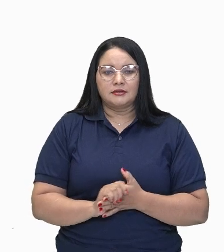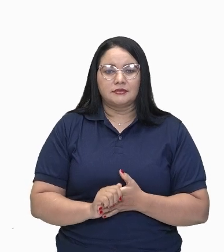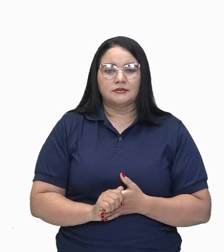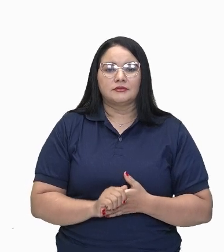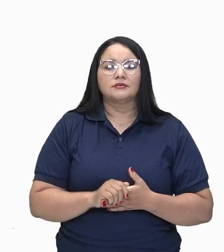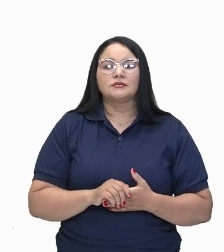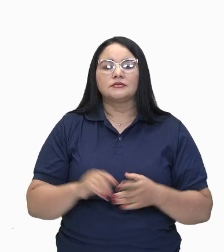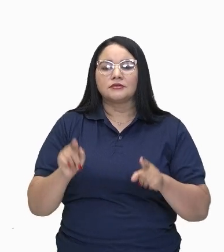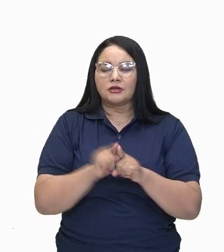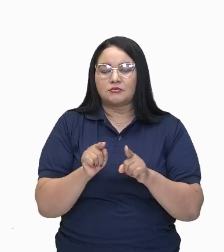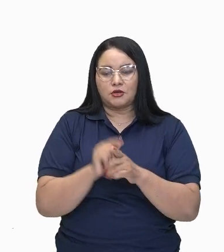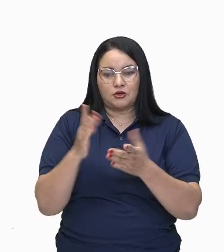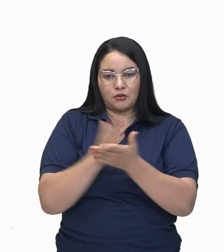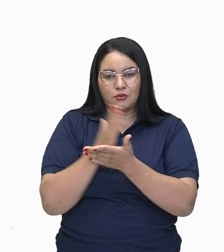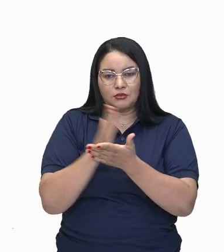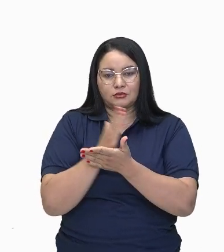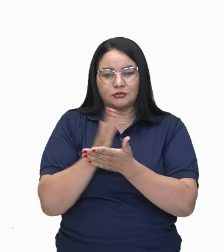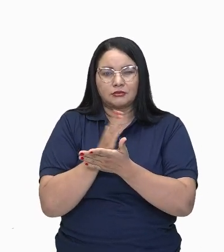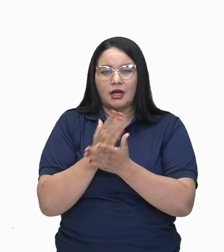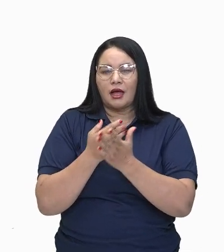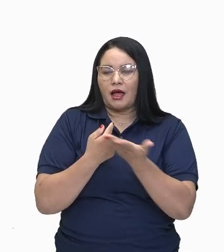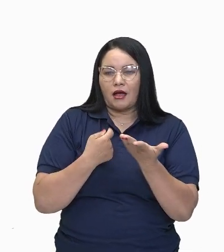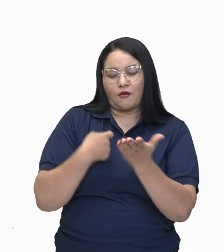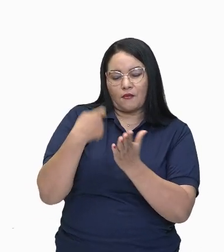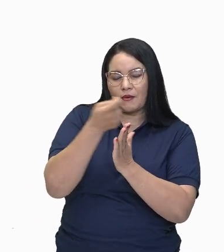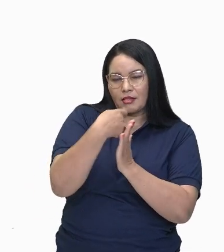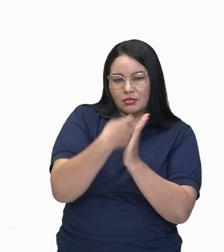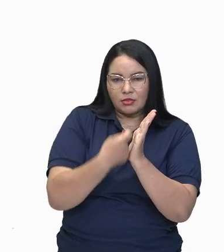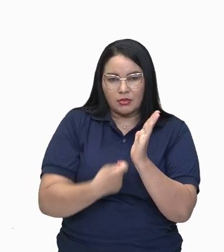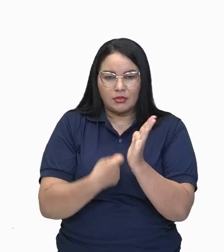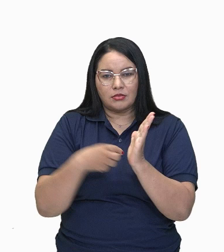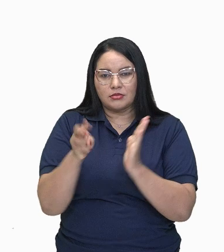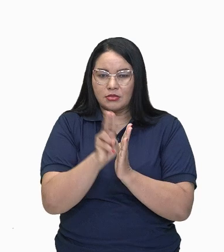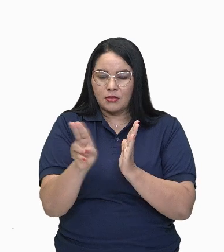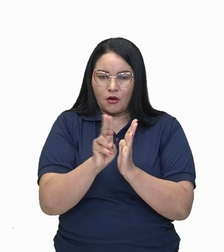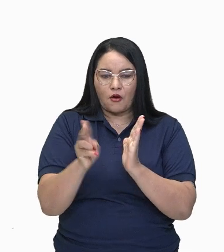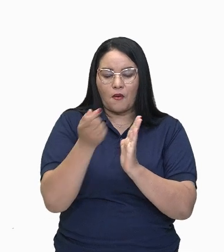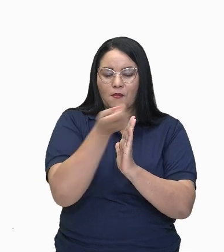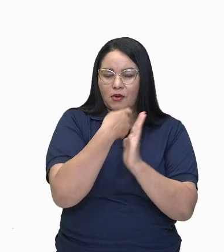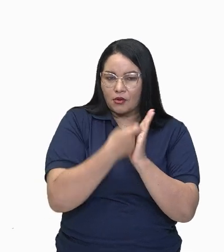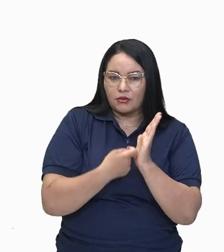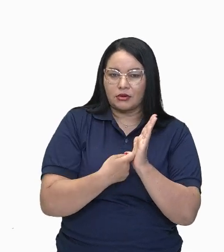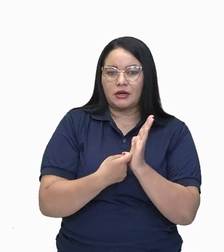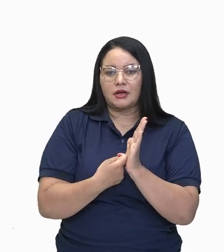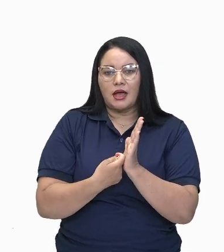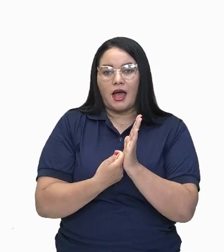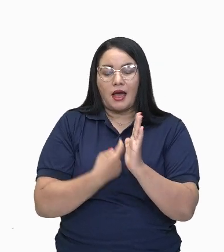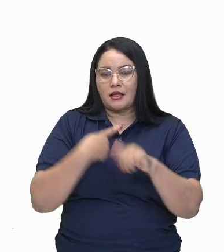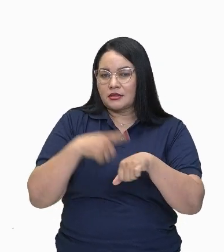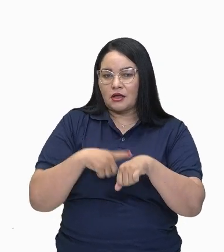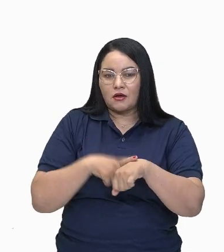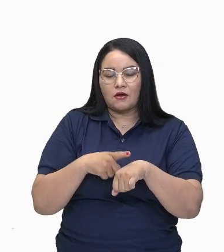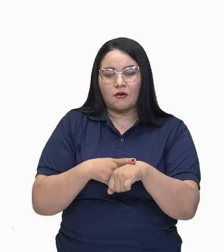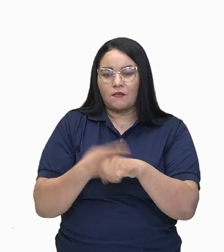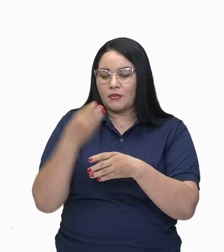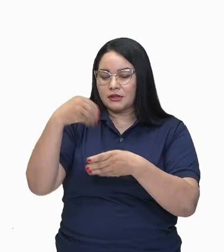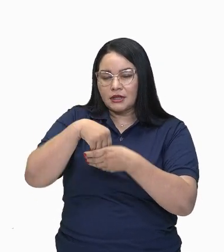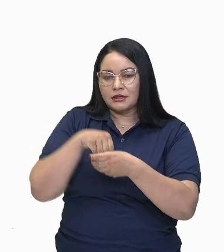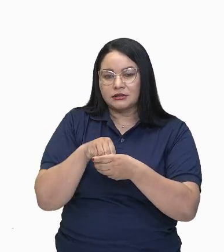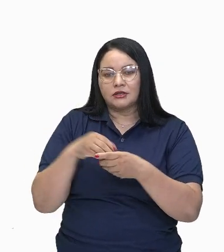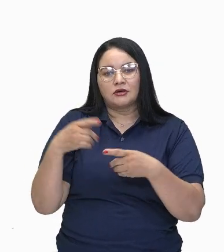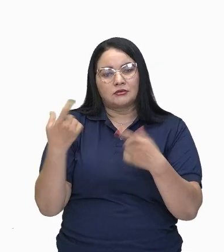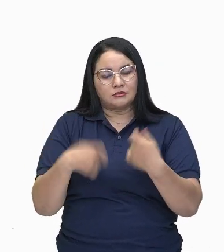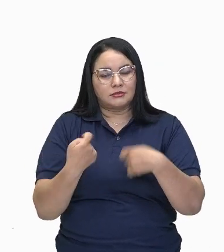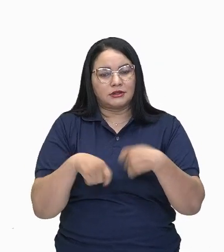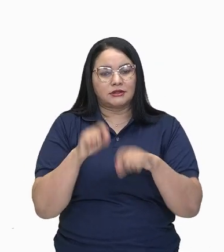você colocava o nome no caderno lá. Então, para poder votar, tinha... E quando era no momento da eleição, você trazia... Os caras traziam a cédula